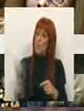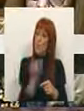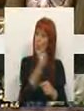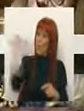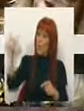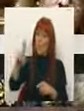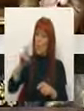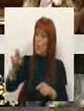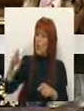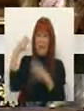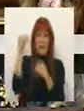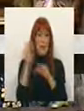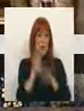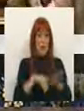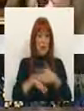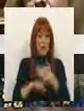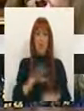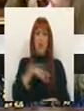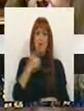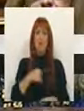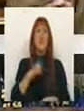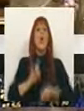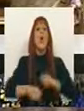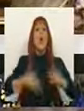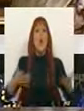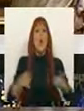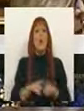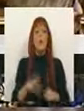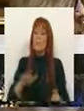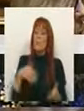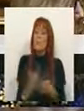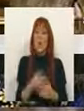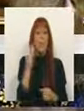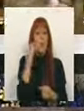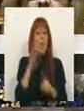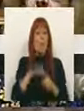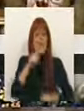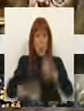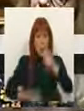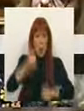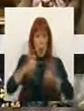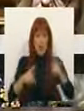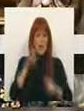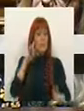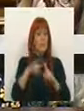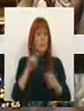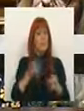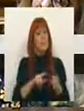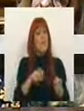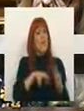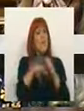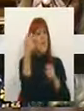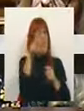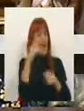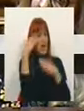e seleção de formadores. Sr. Presidente, o que se tratou foi de instaurar um procedimento concursal com vista a preencher vagas